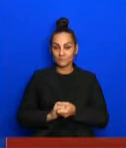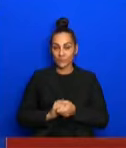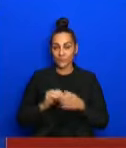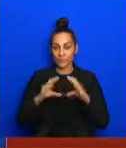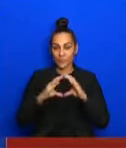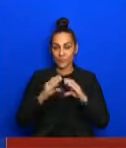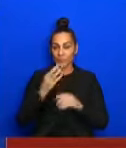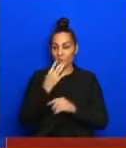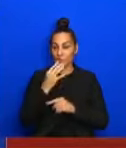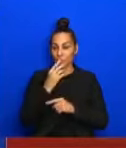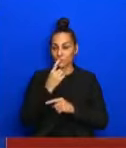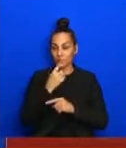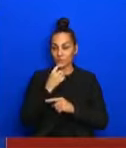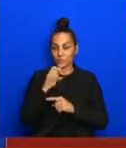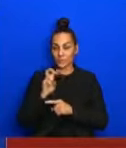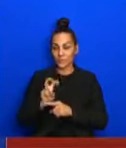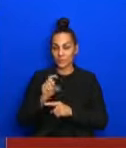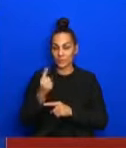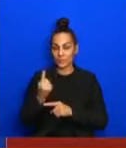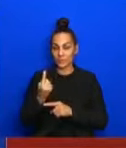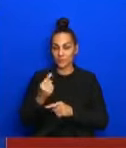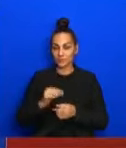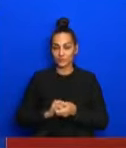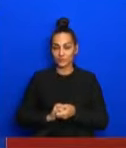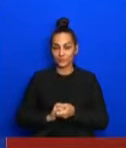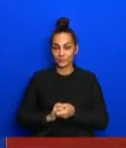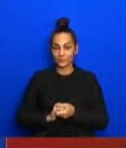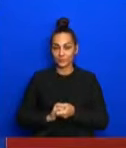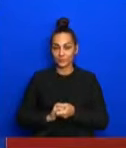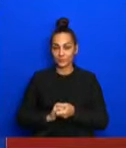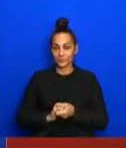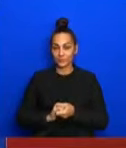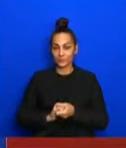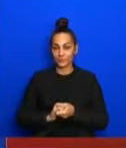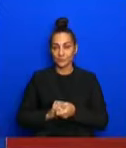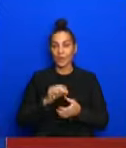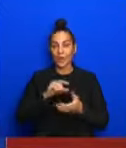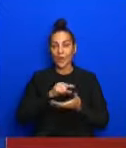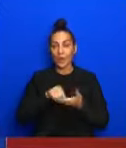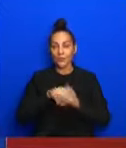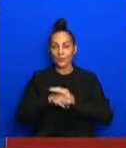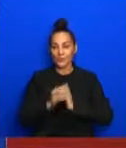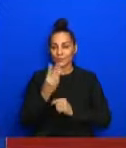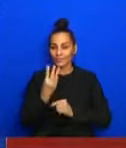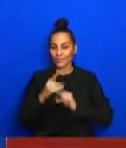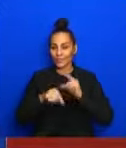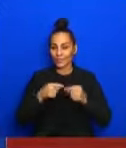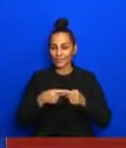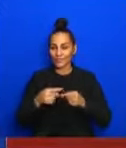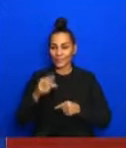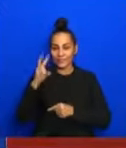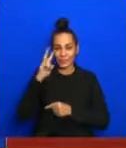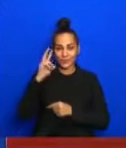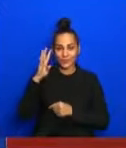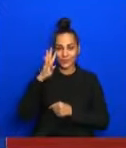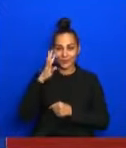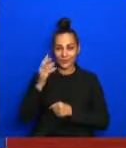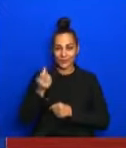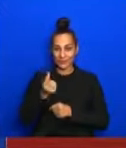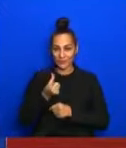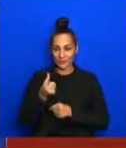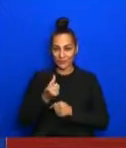Bola vermelha, 51. Vermelha, número 51. Lotomania com 3 sorteios semanais, às segundas,